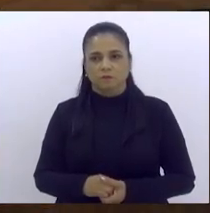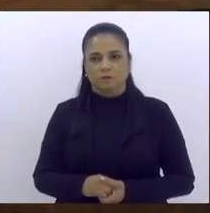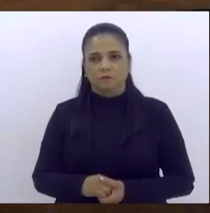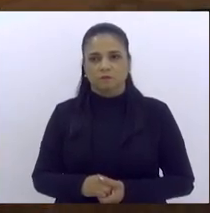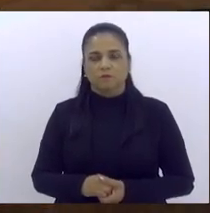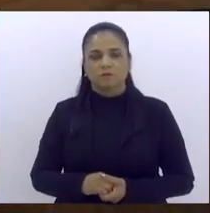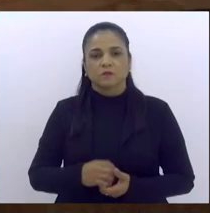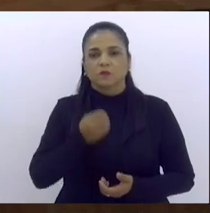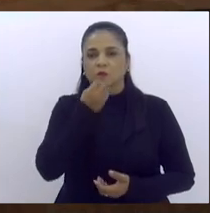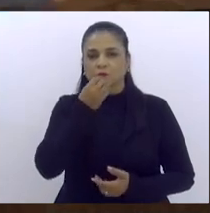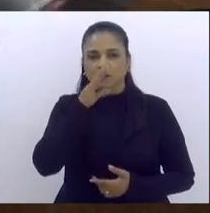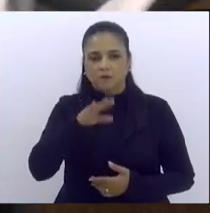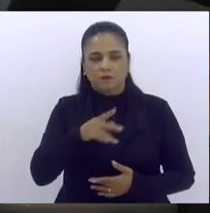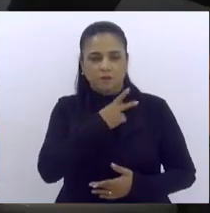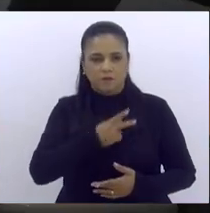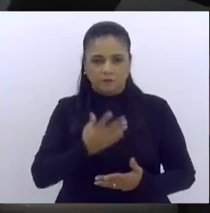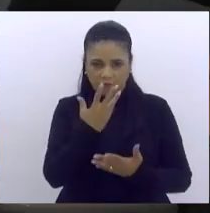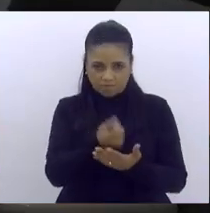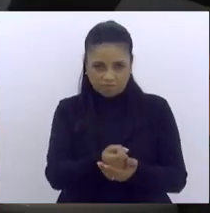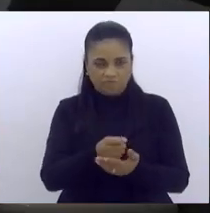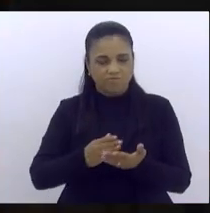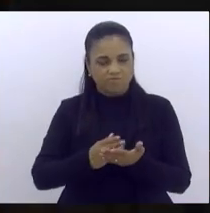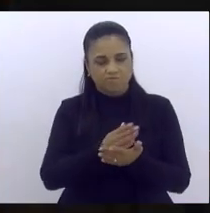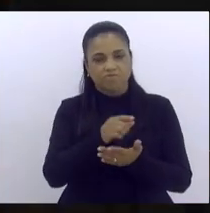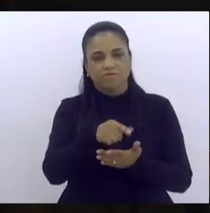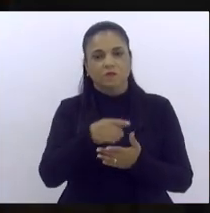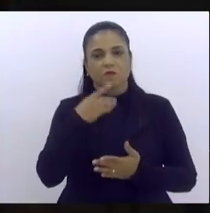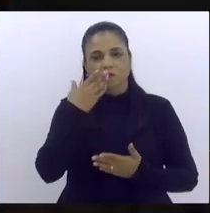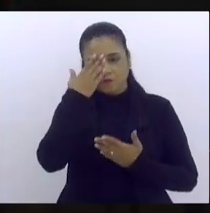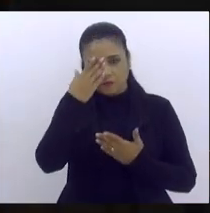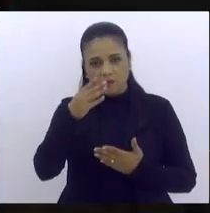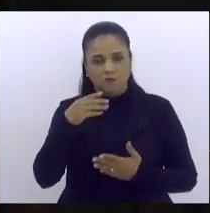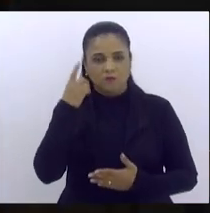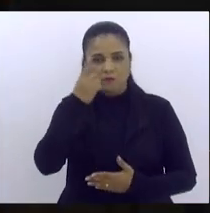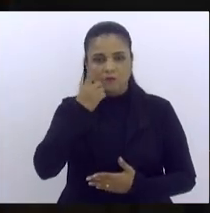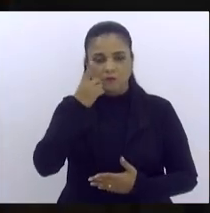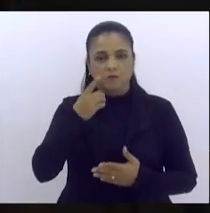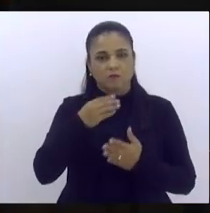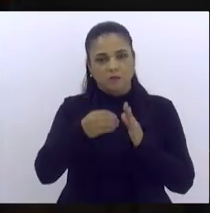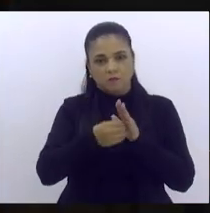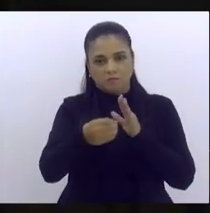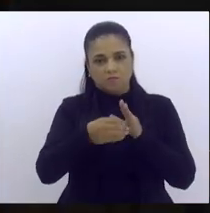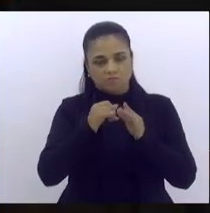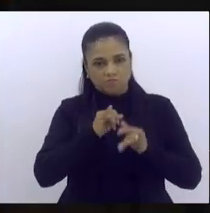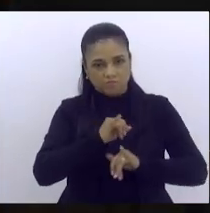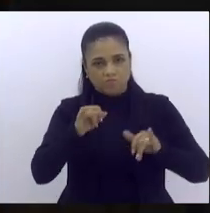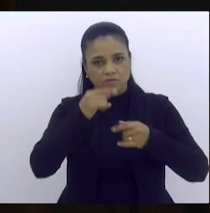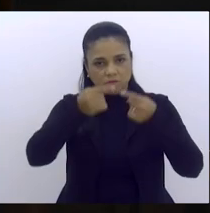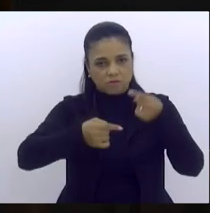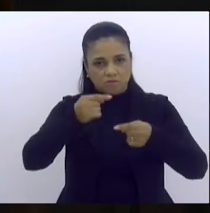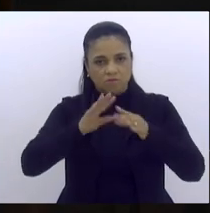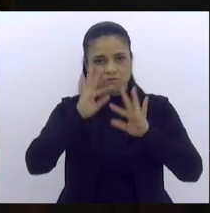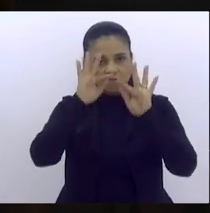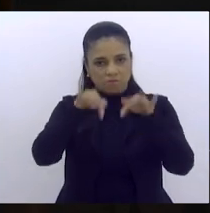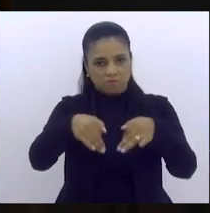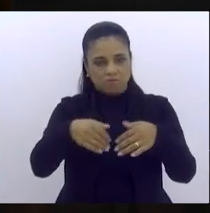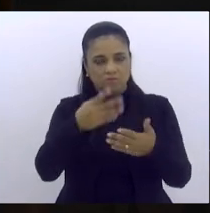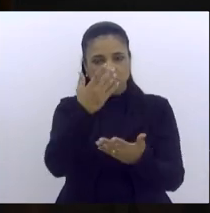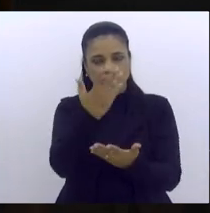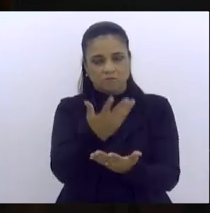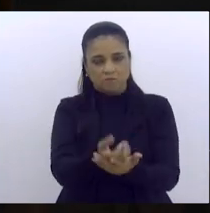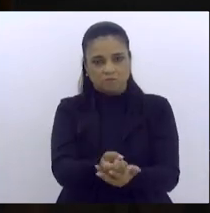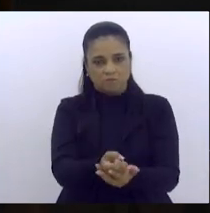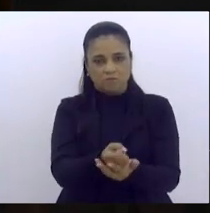Boa tarde, senhor presidente. Favorável. Muito obrigado, deputado. Com os pareceres emitidos em discussão. Não havendo quem queira discutir,